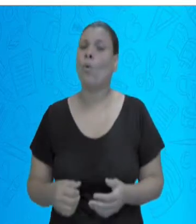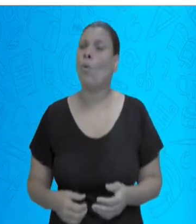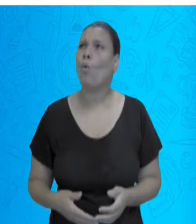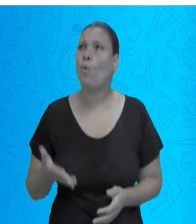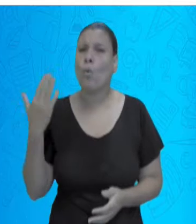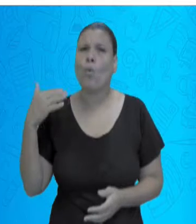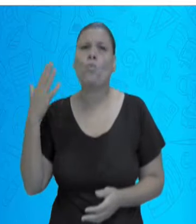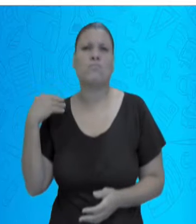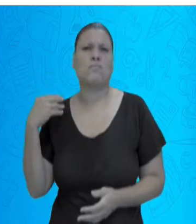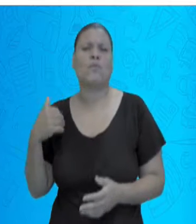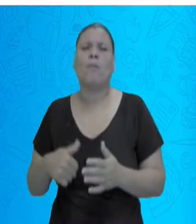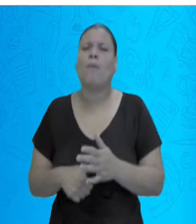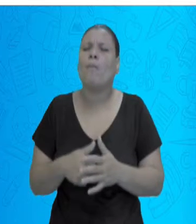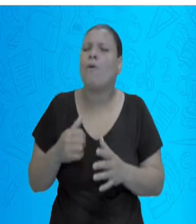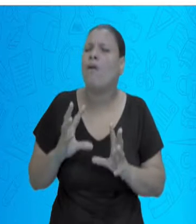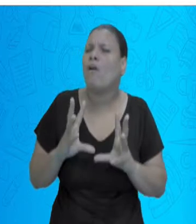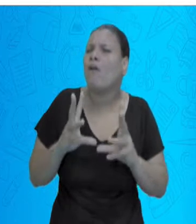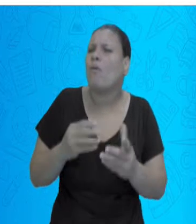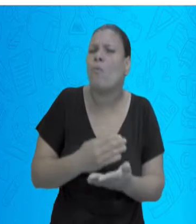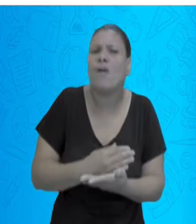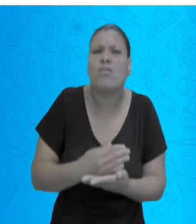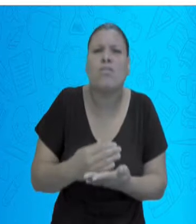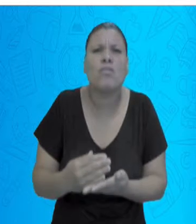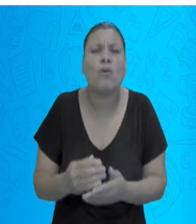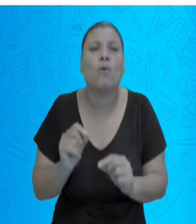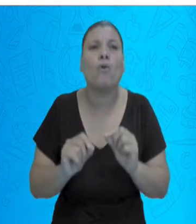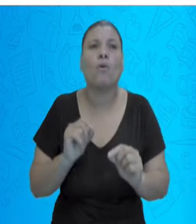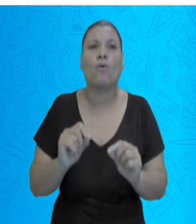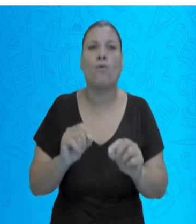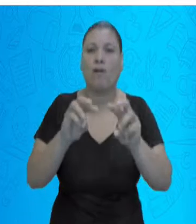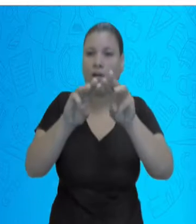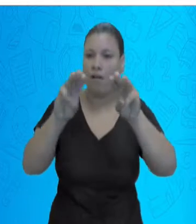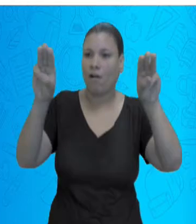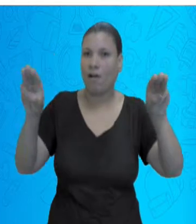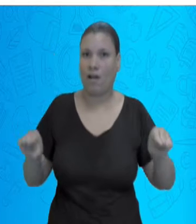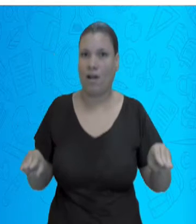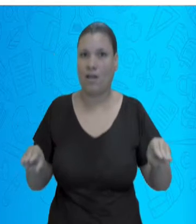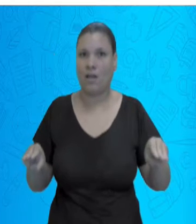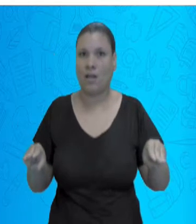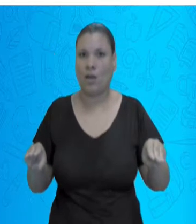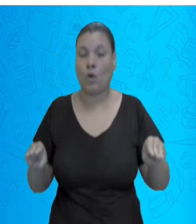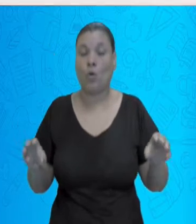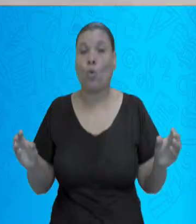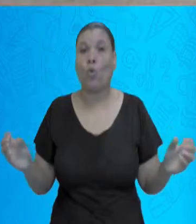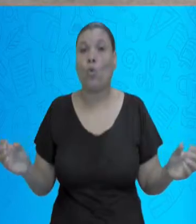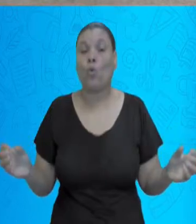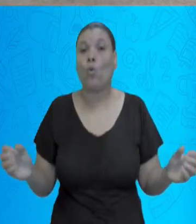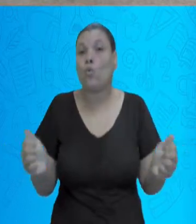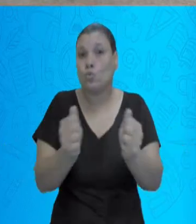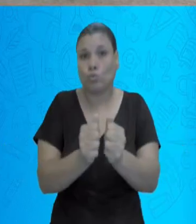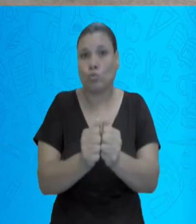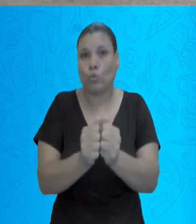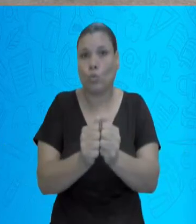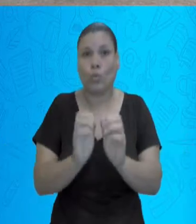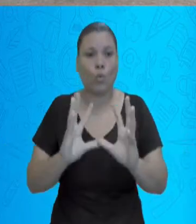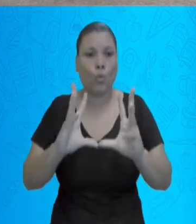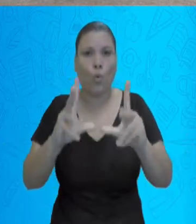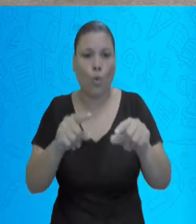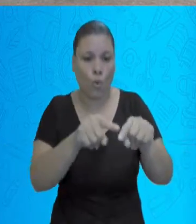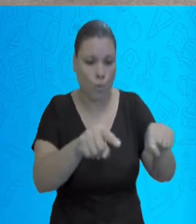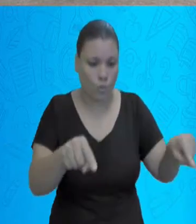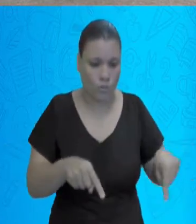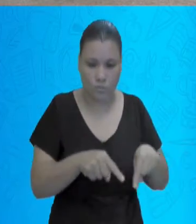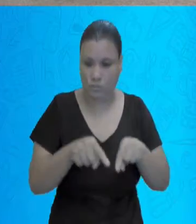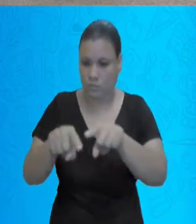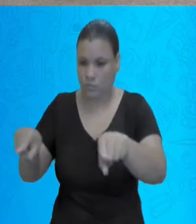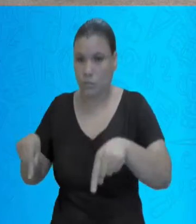eram filhos crescidos daqueles gabinetes de curiosidade. Então é daí que surgiram os museus. O que